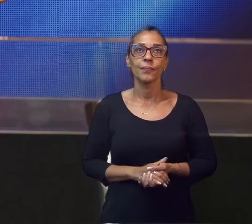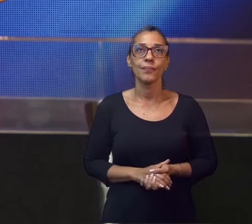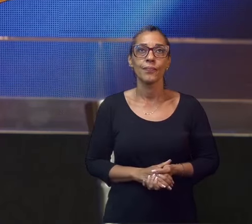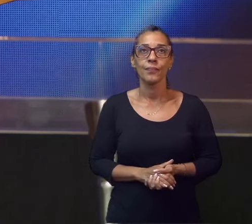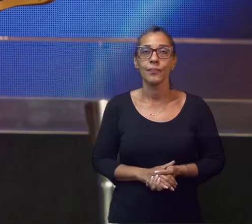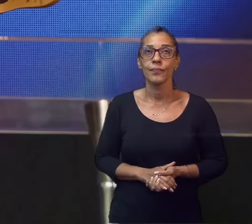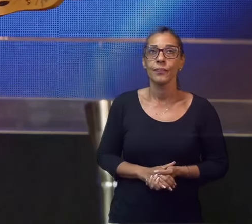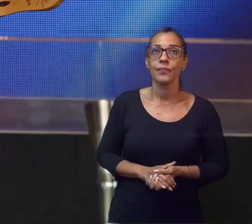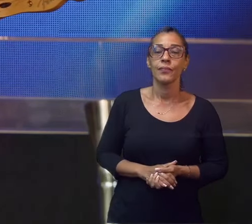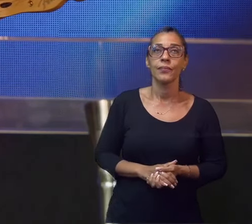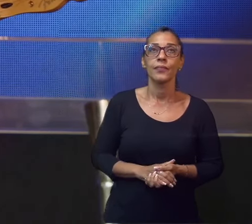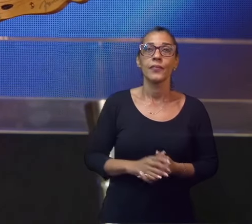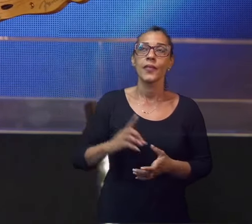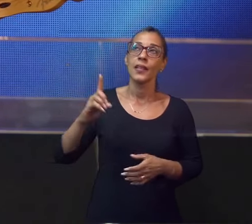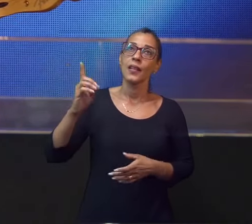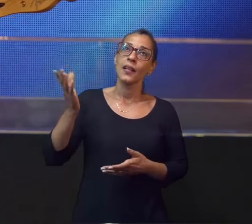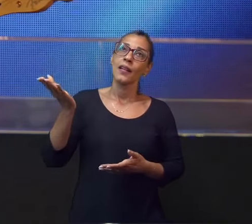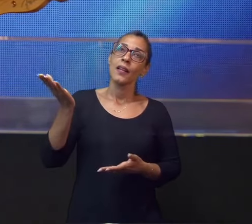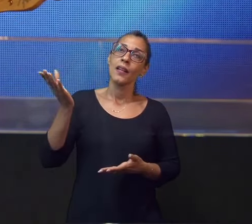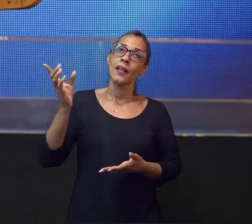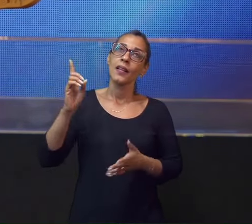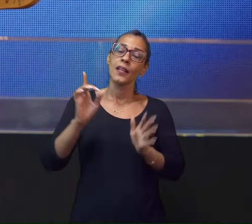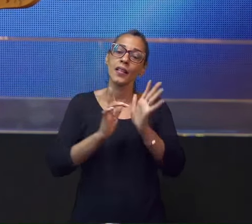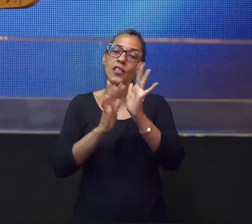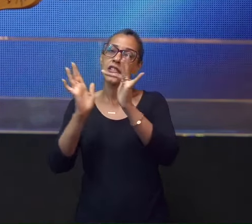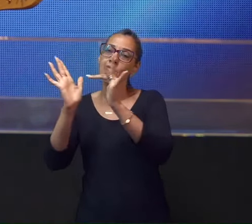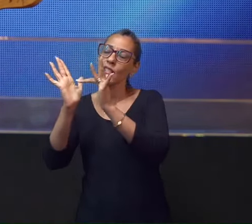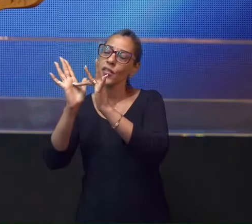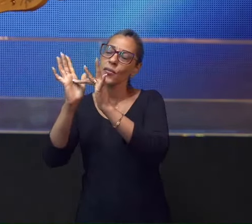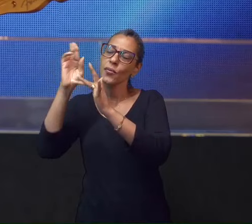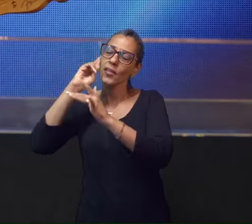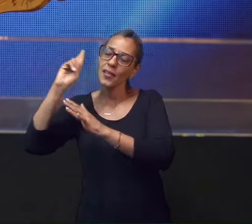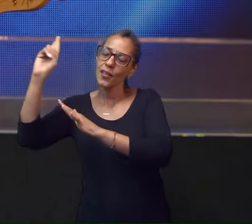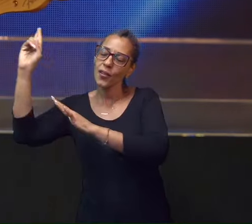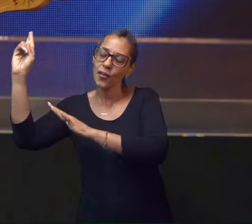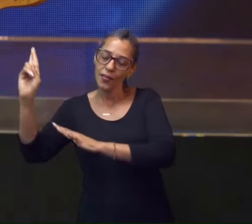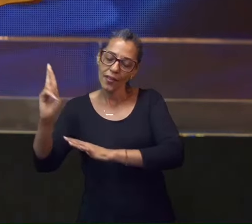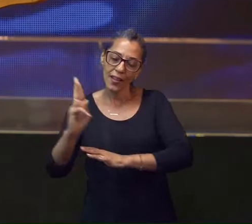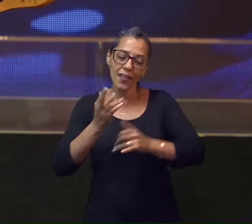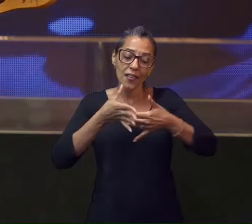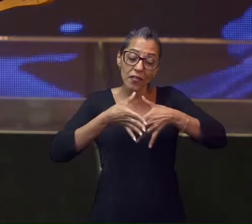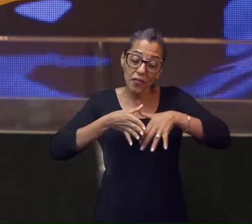fica senhor já se faz tarde